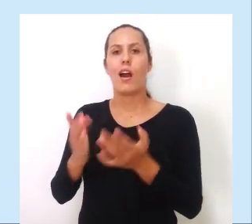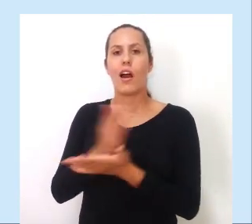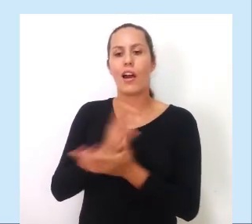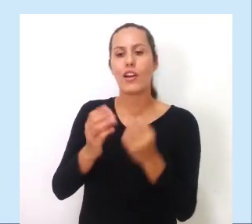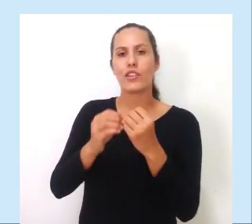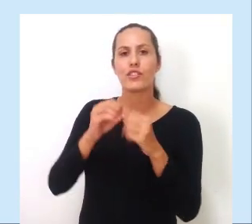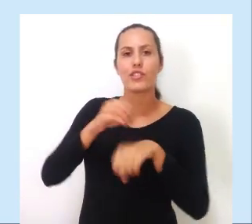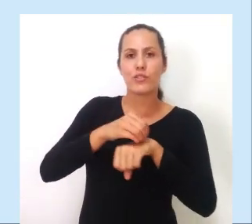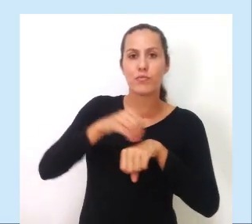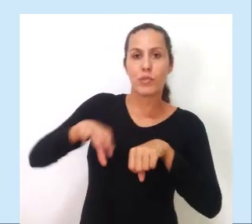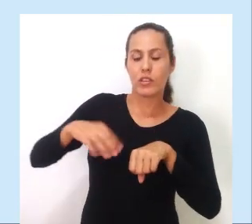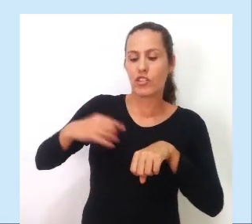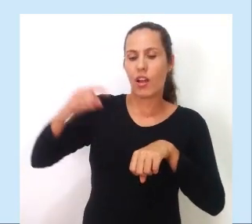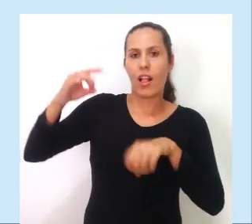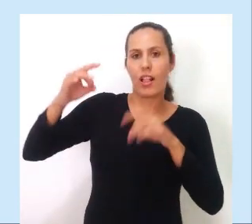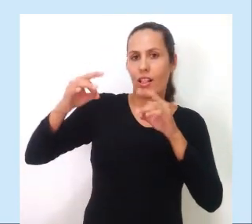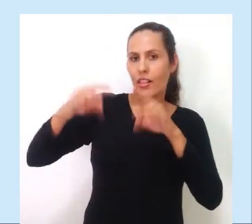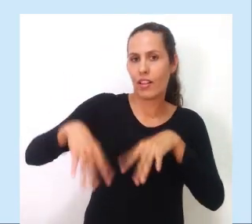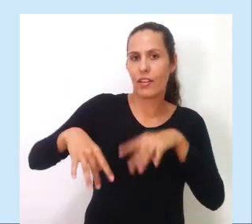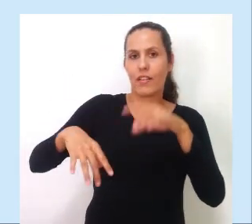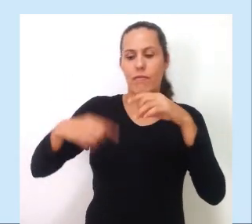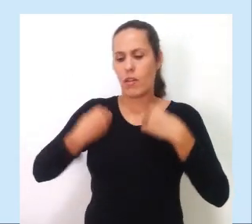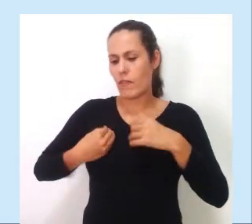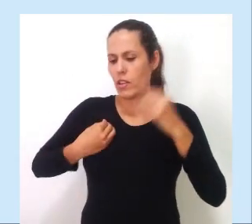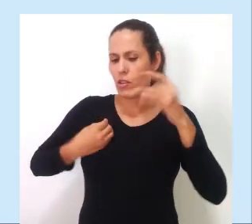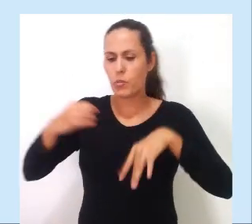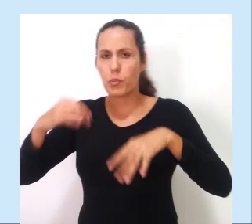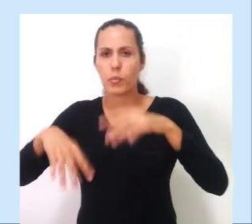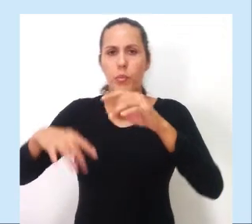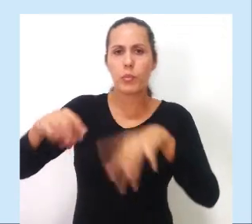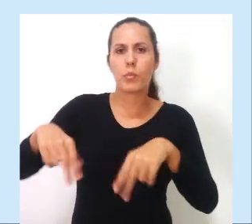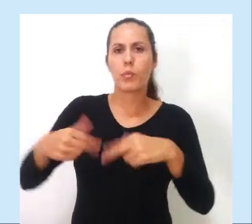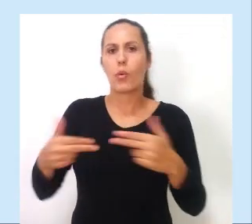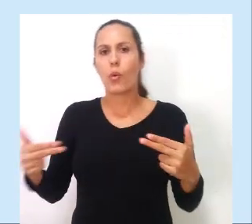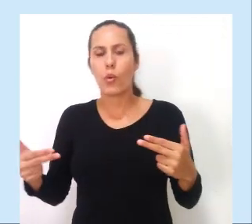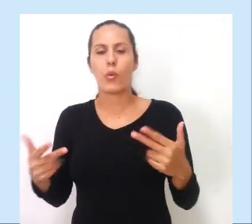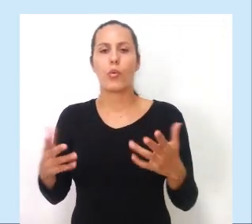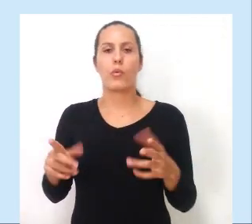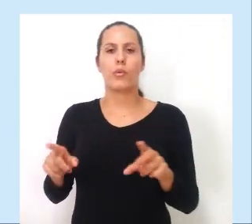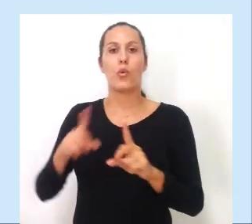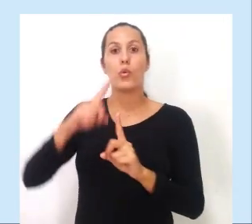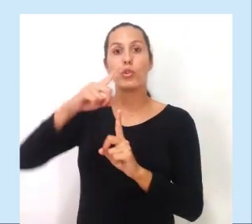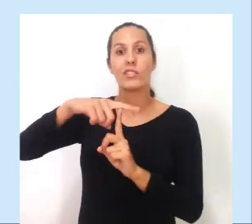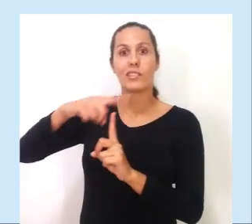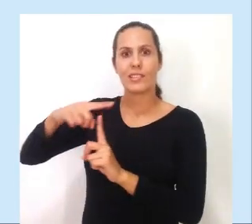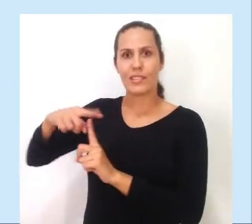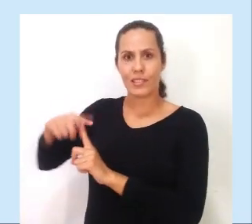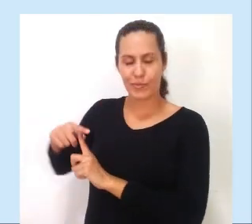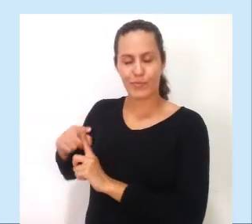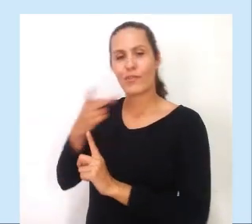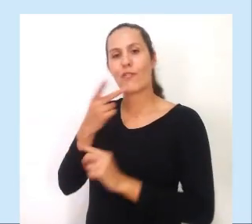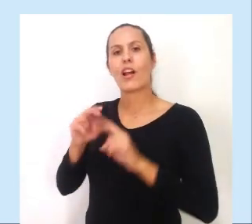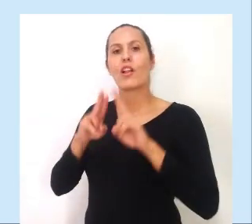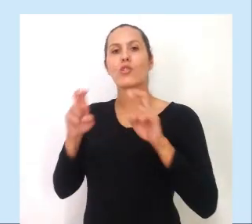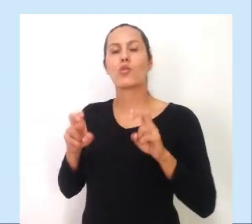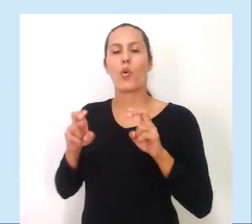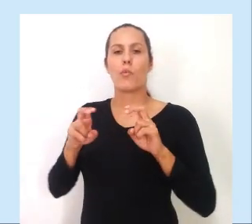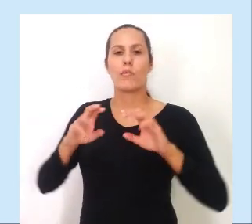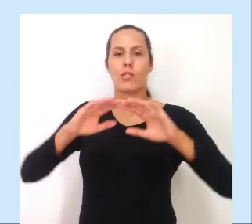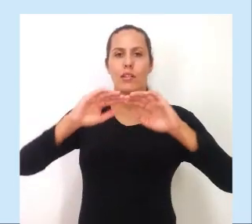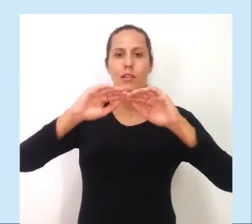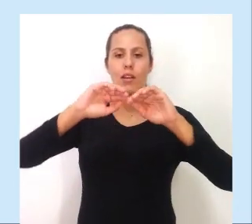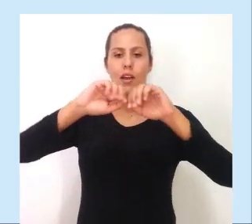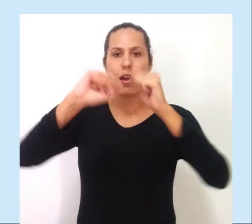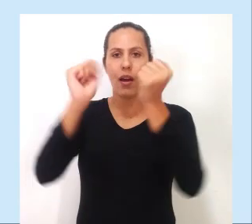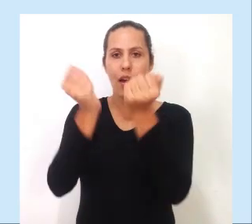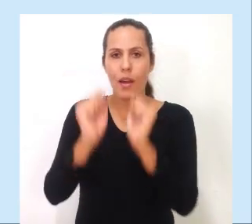as impressões que esses dinossauros deixaram, tipos de fossilização,